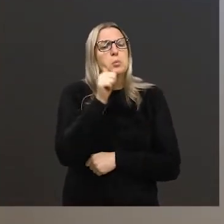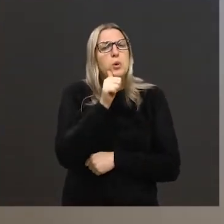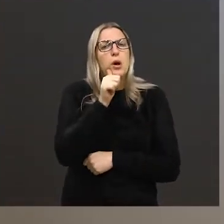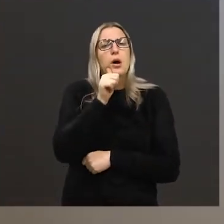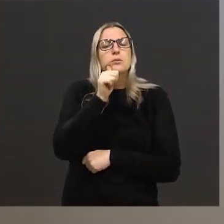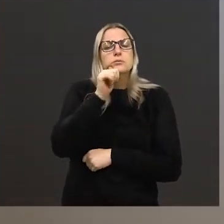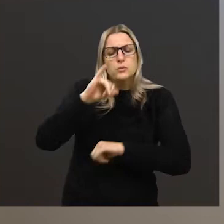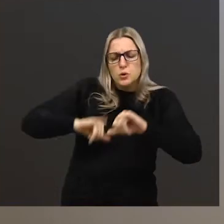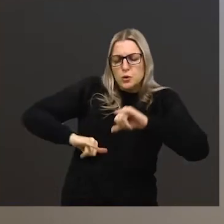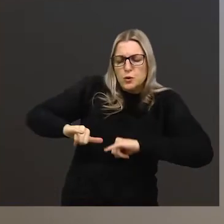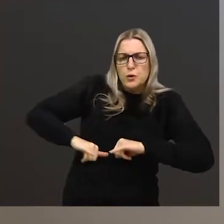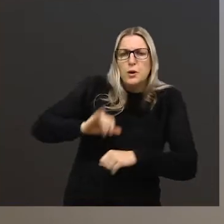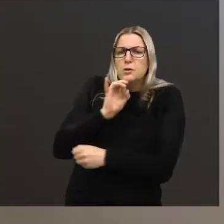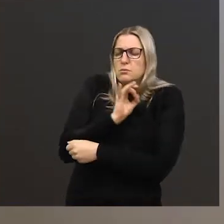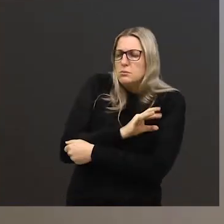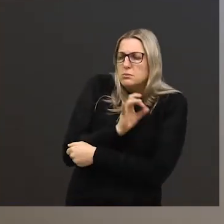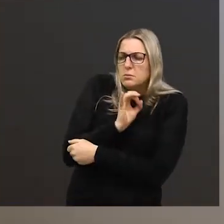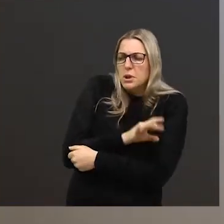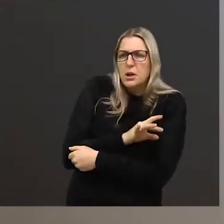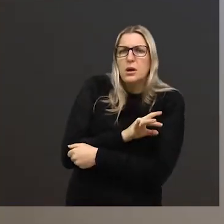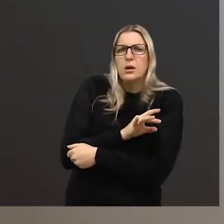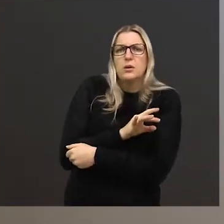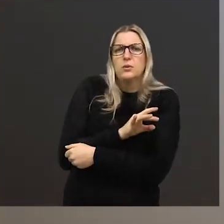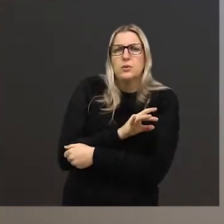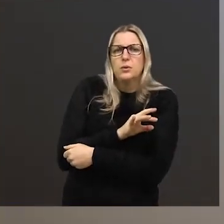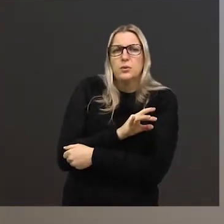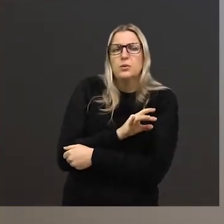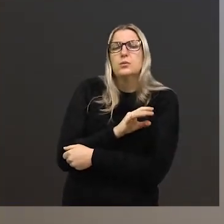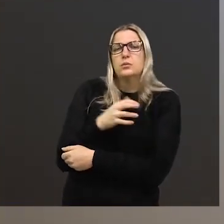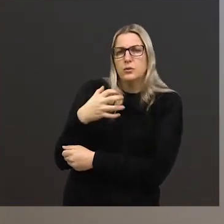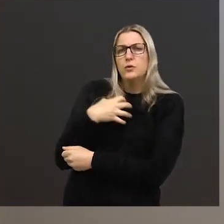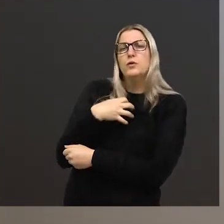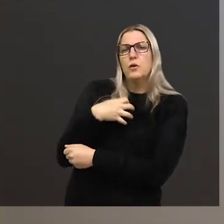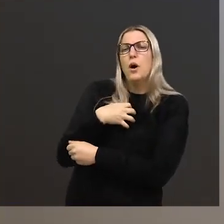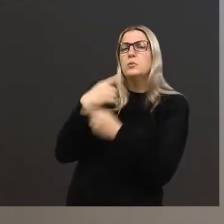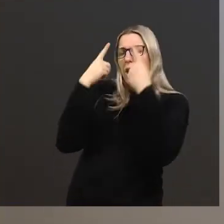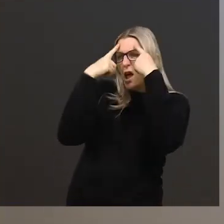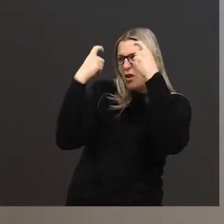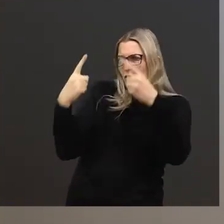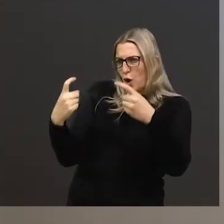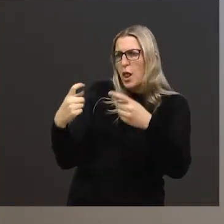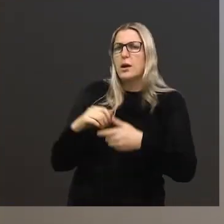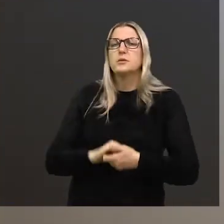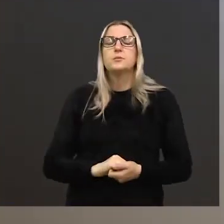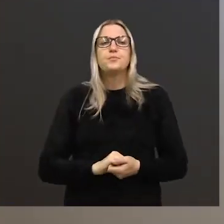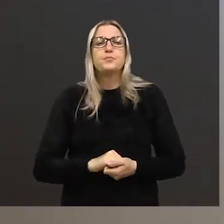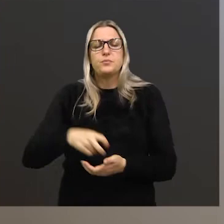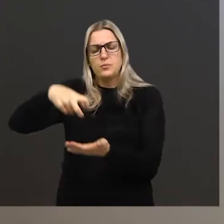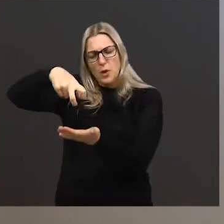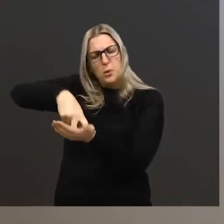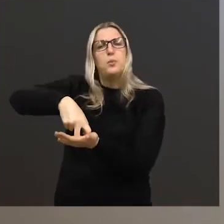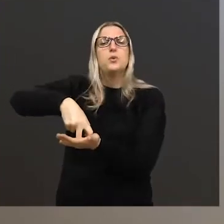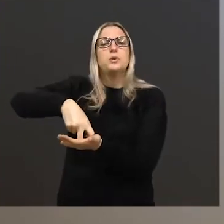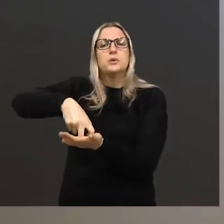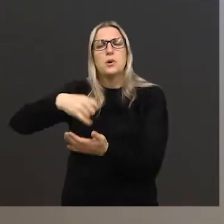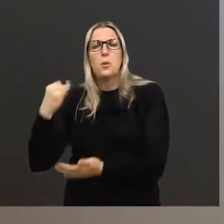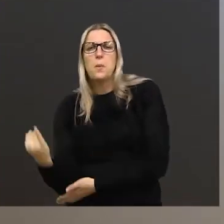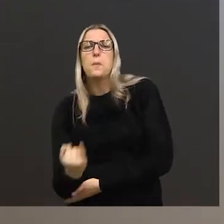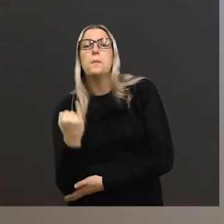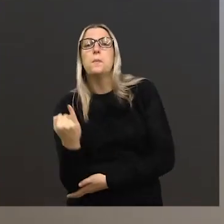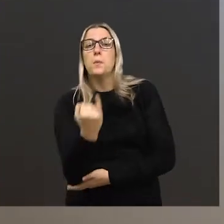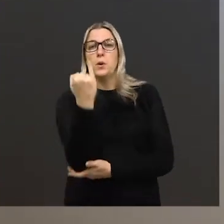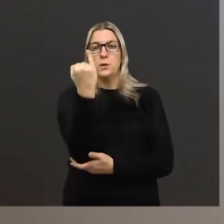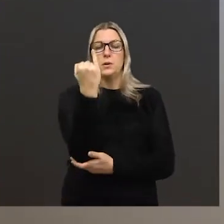de fato aquelas mulheres que estão acuadas, que estão intimidadas, que estão sofrendo com formas de violência de gênero. Então, a